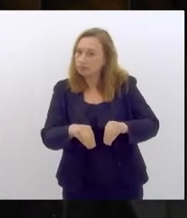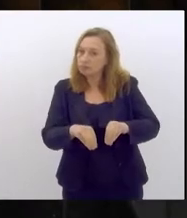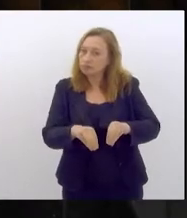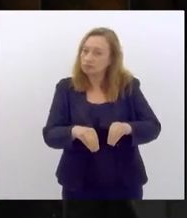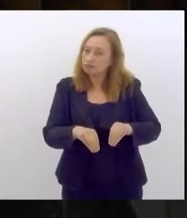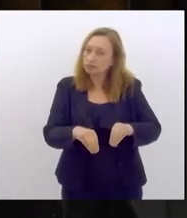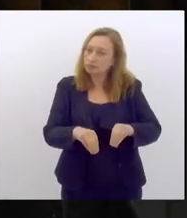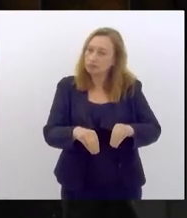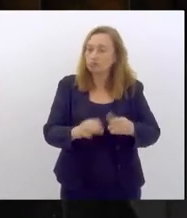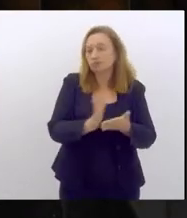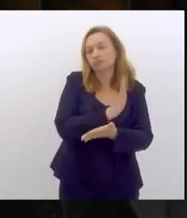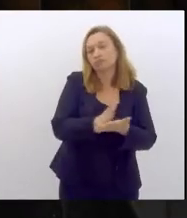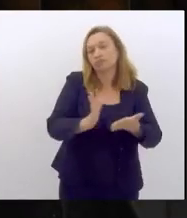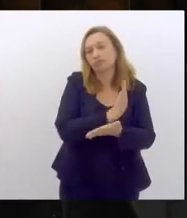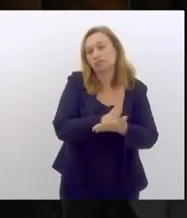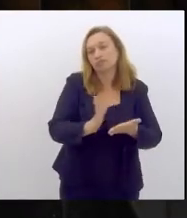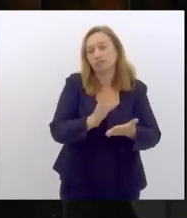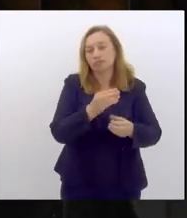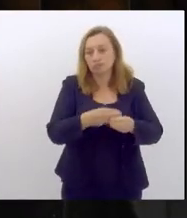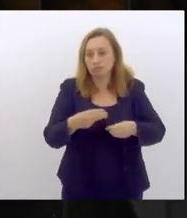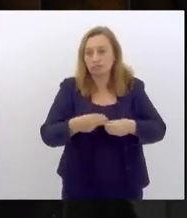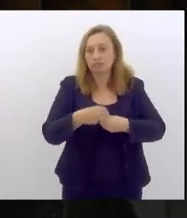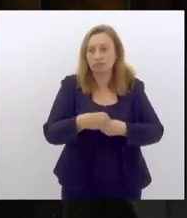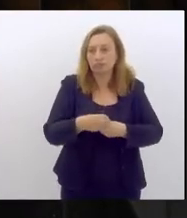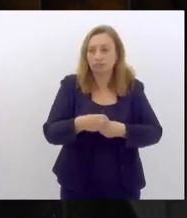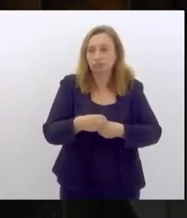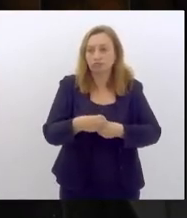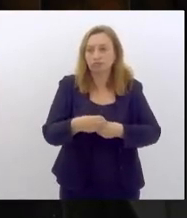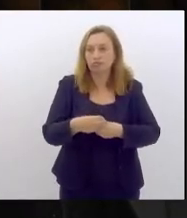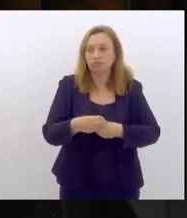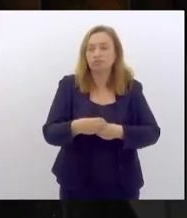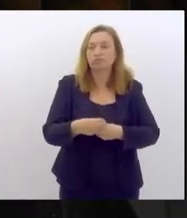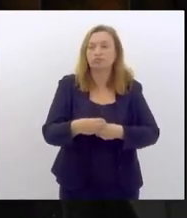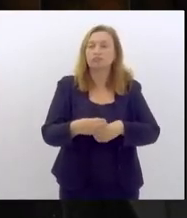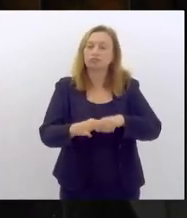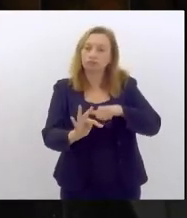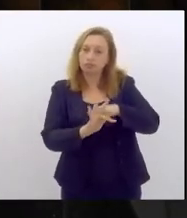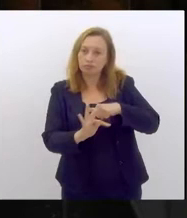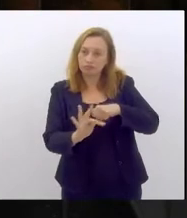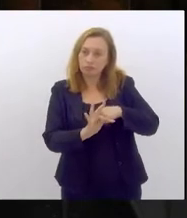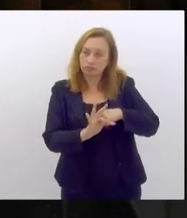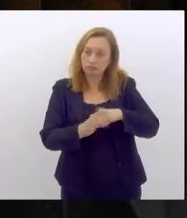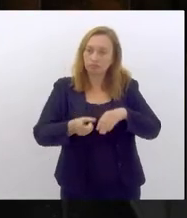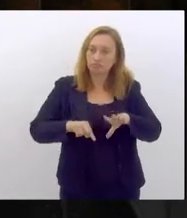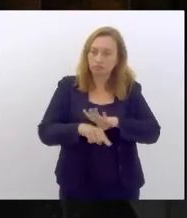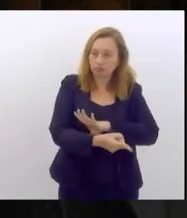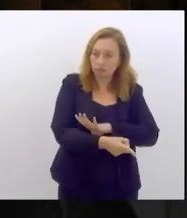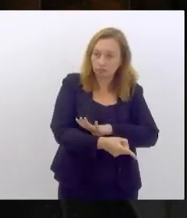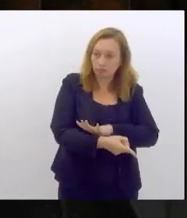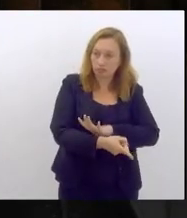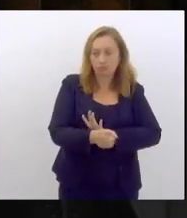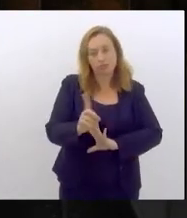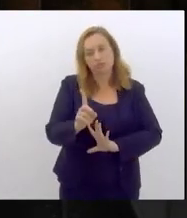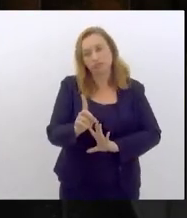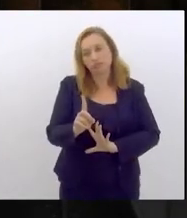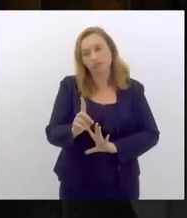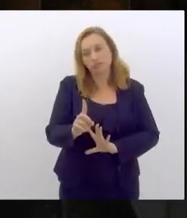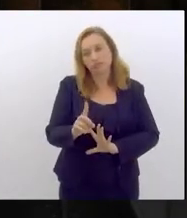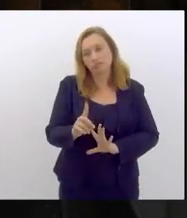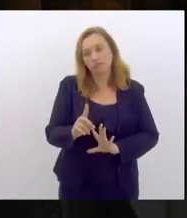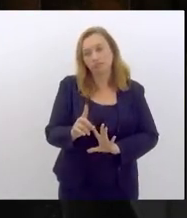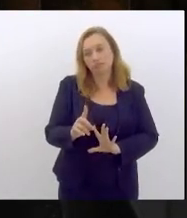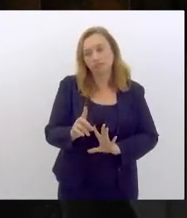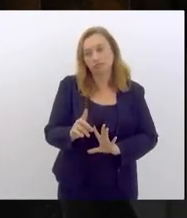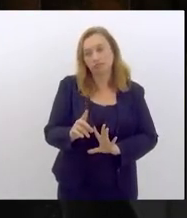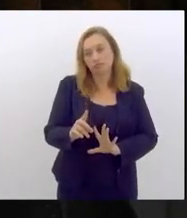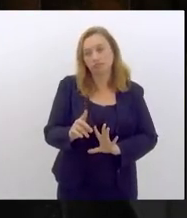distorcida alguns municípios, mas com parte técnica e com profundidade, e não com essa superficialidade